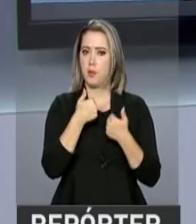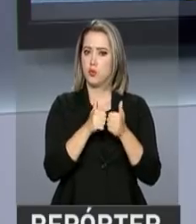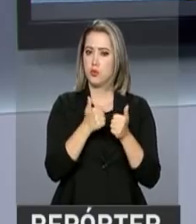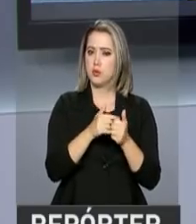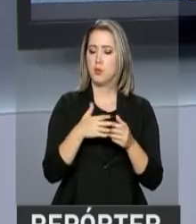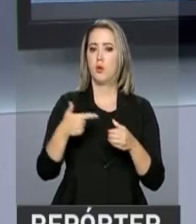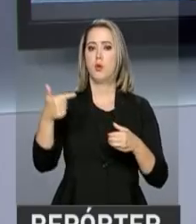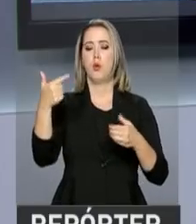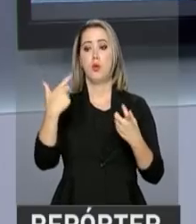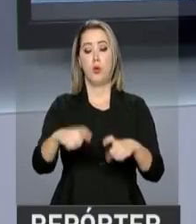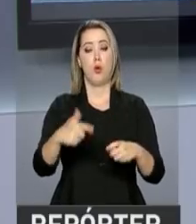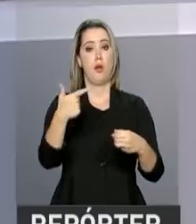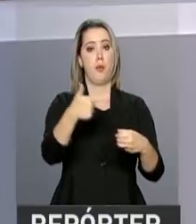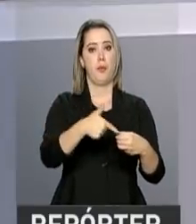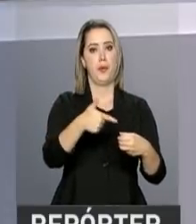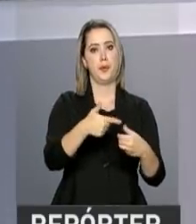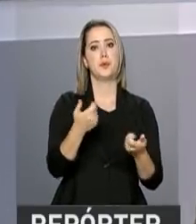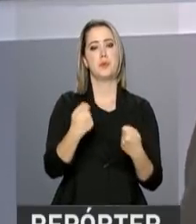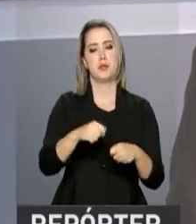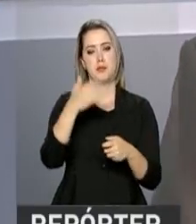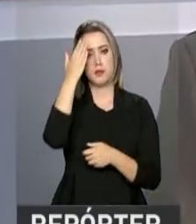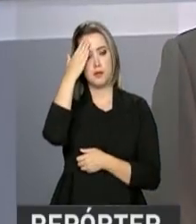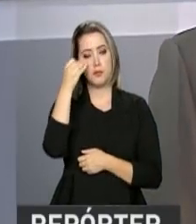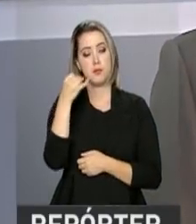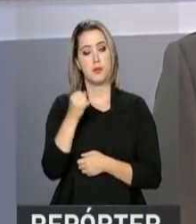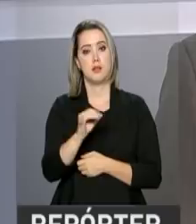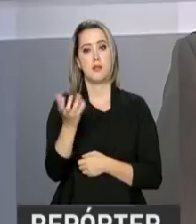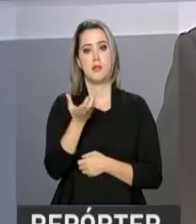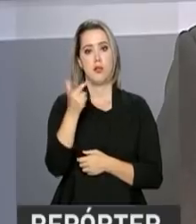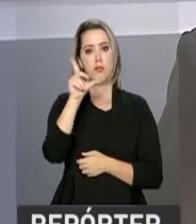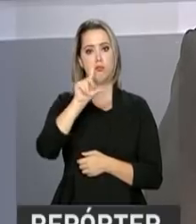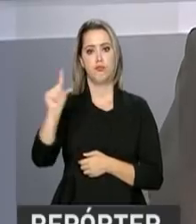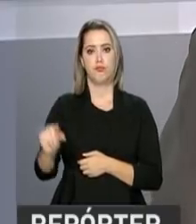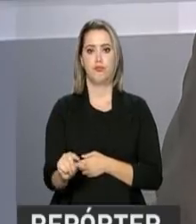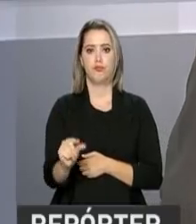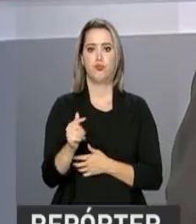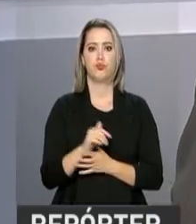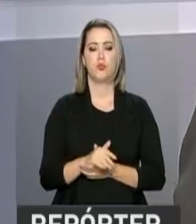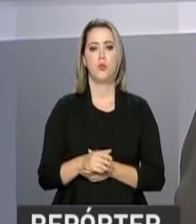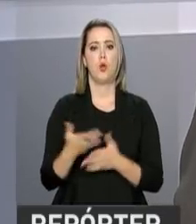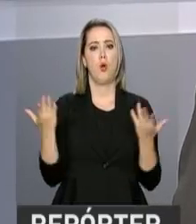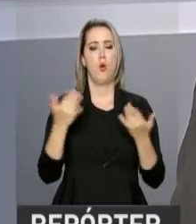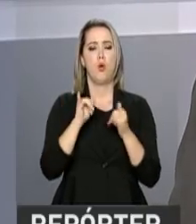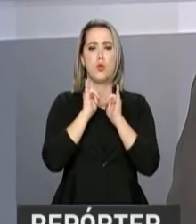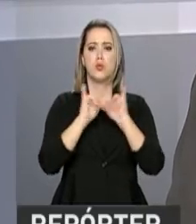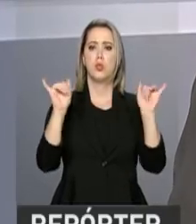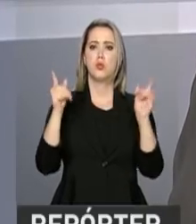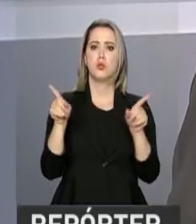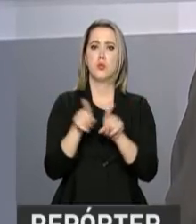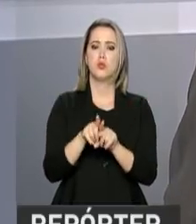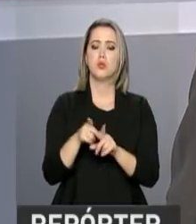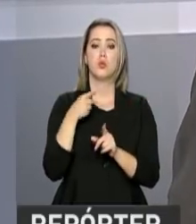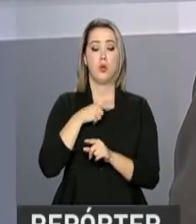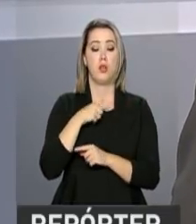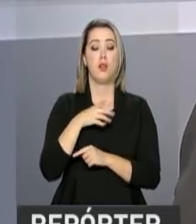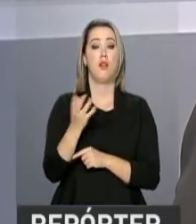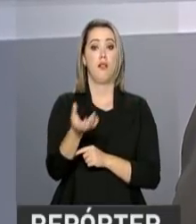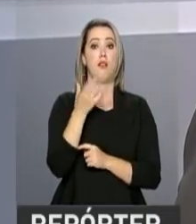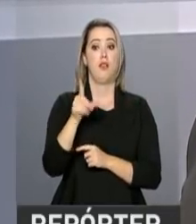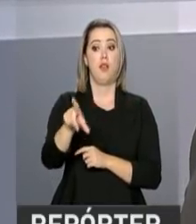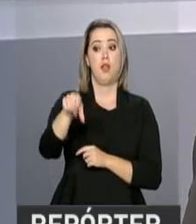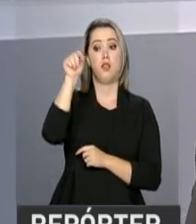postos revendedores e ainda sobre a petrobras a empresa anunciou hoje que vai exercer o direito de preferência